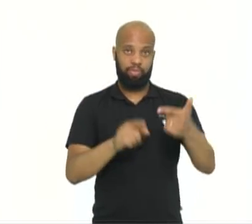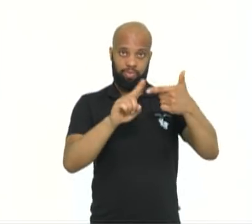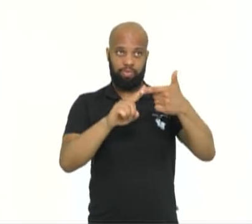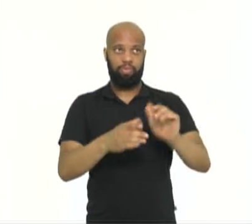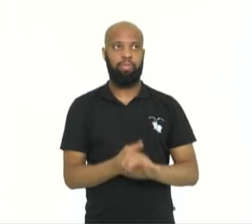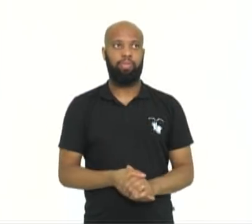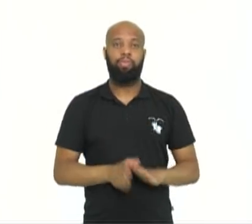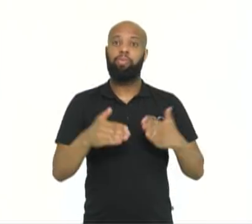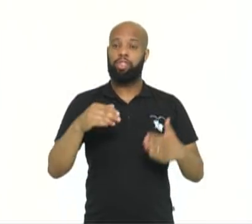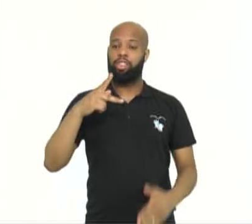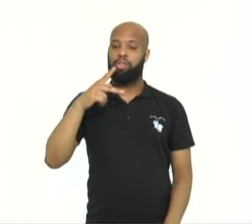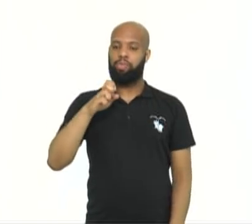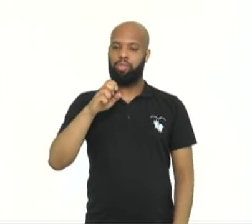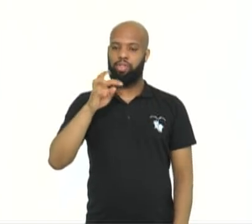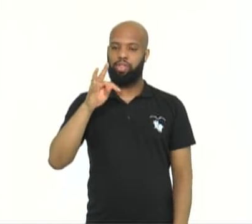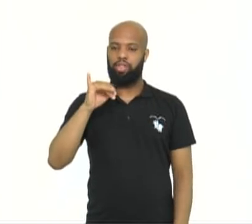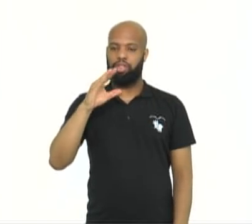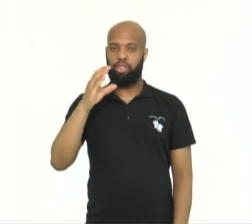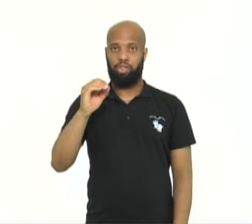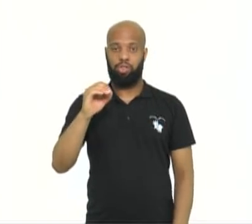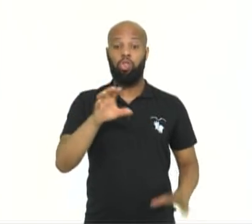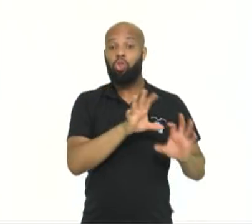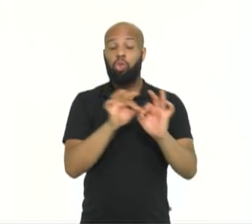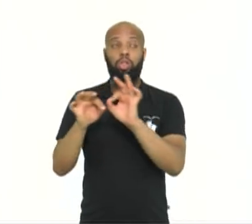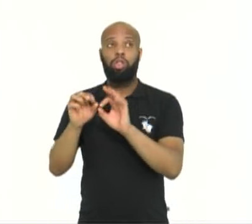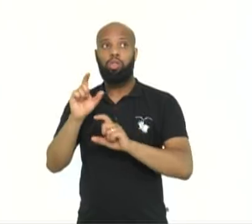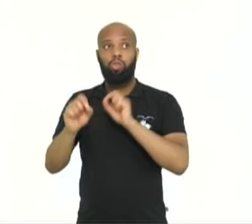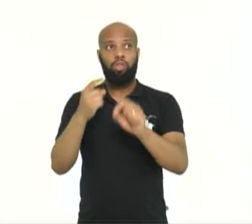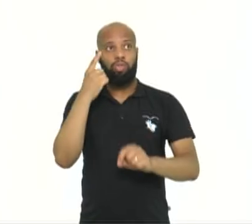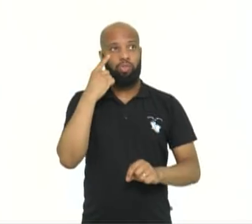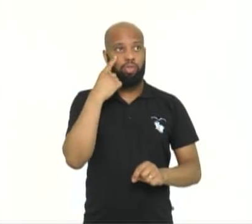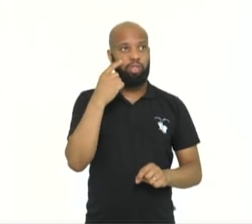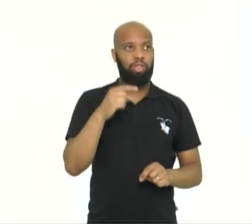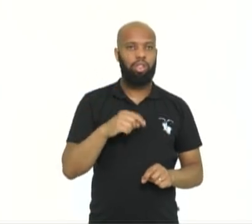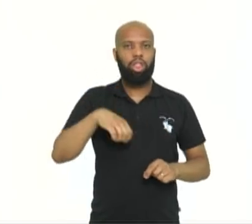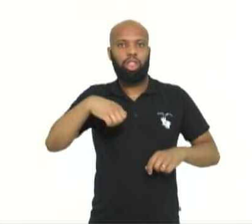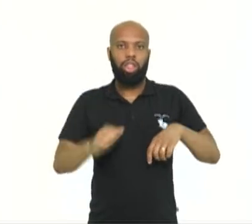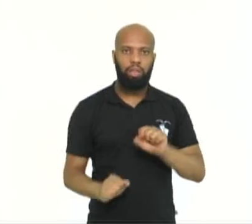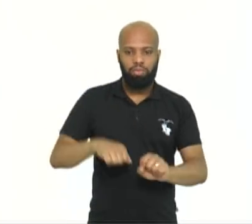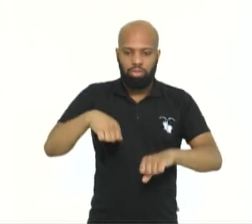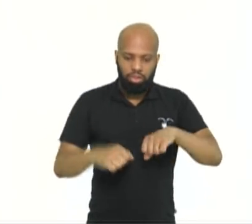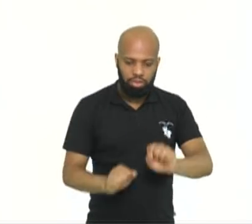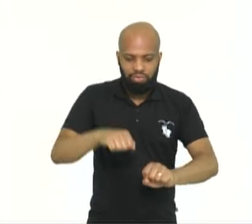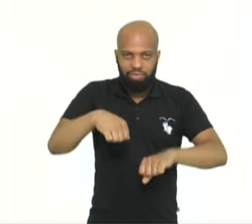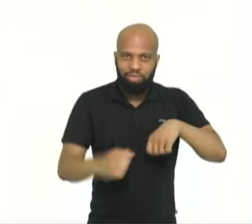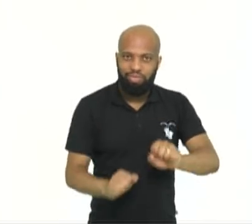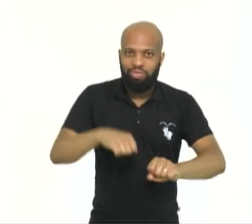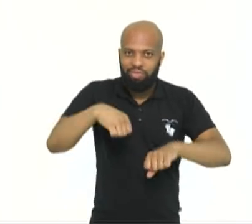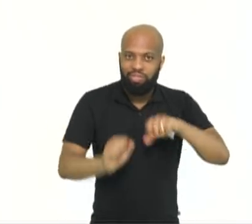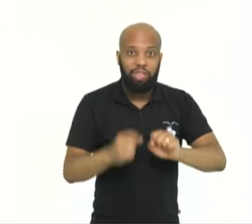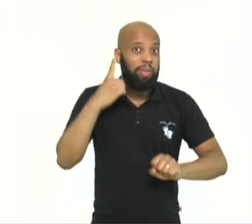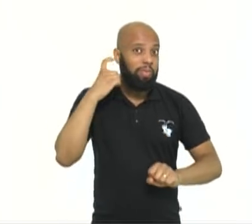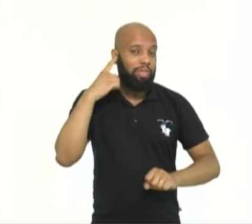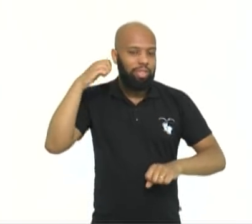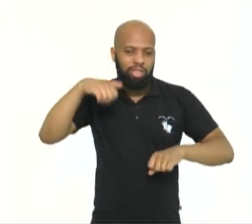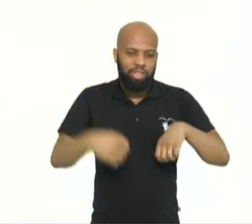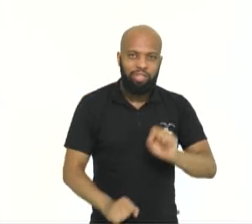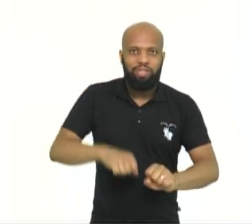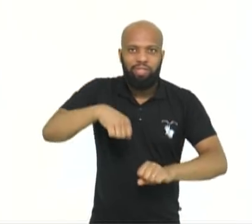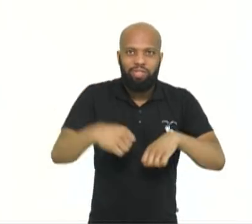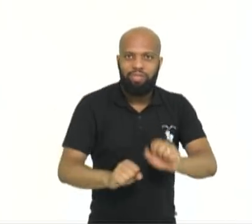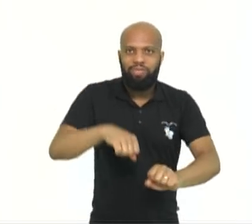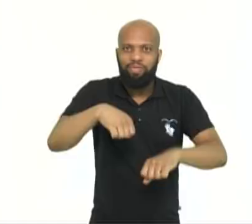pelo contexto, pessoal, pelo contexto, né? Olha lá, observando, trope, trope, trope, é o barulho de um trote,